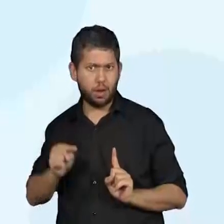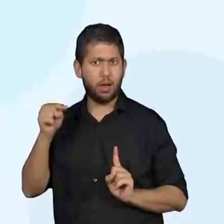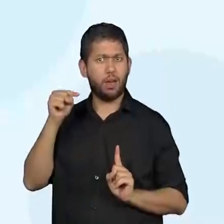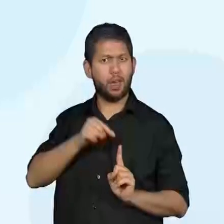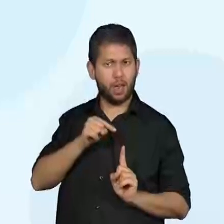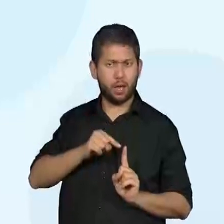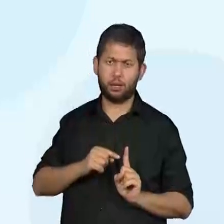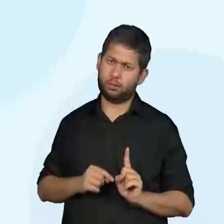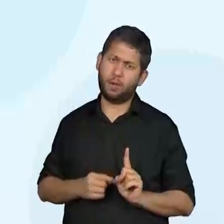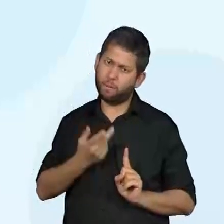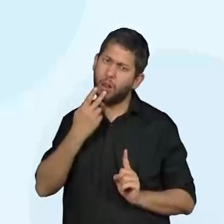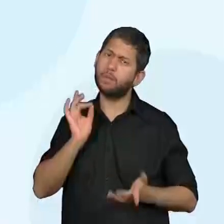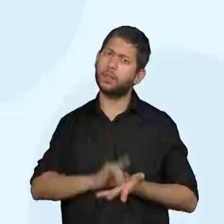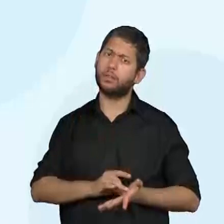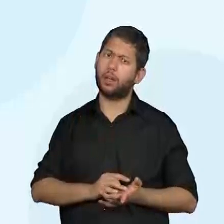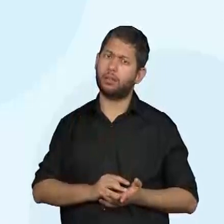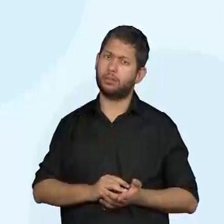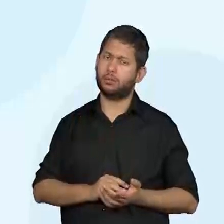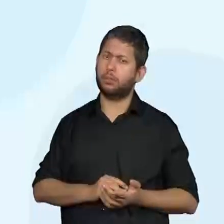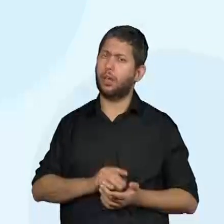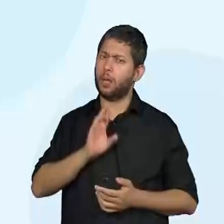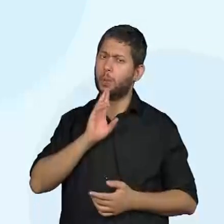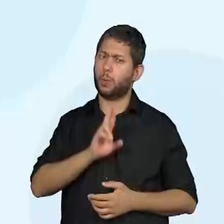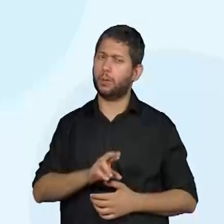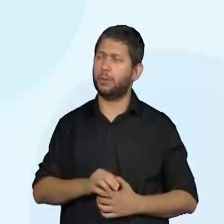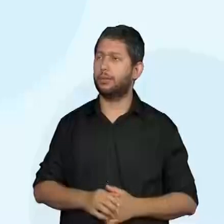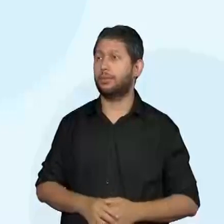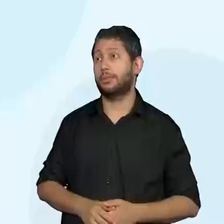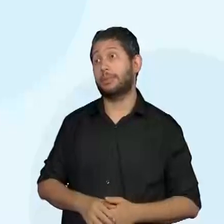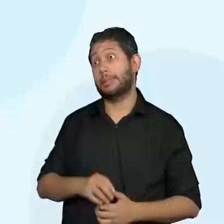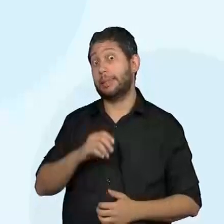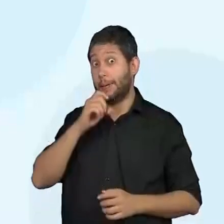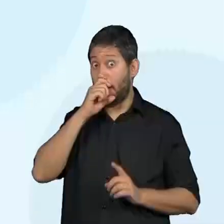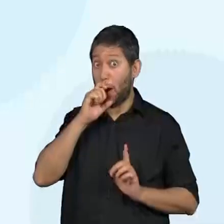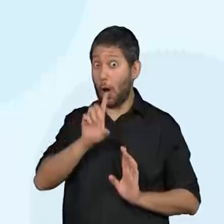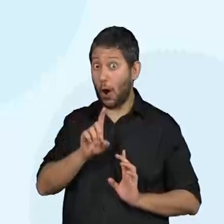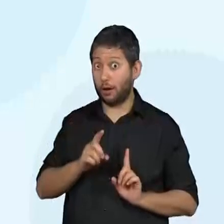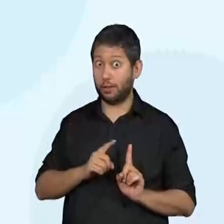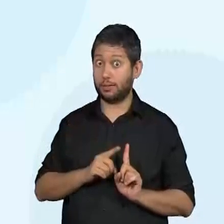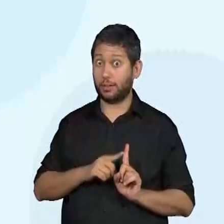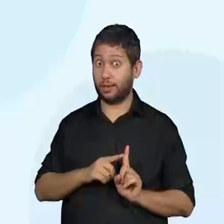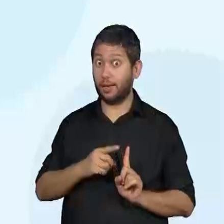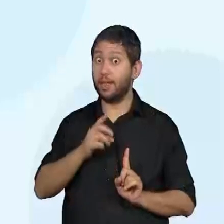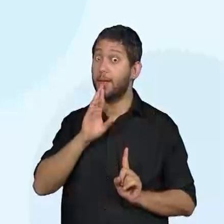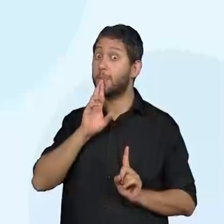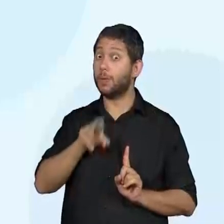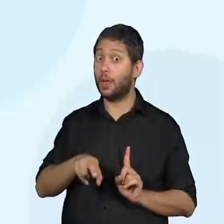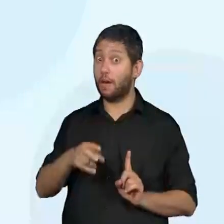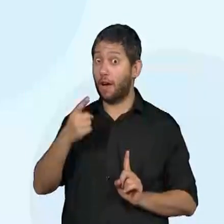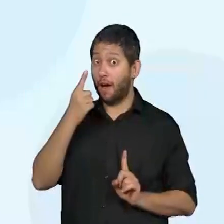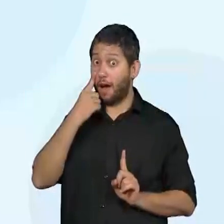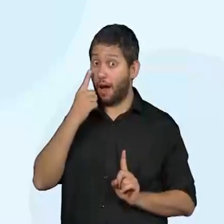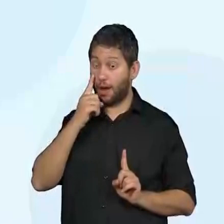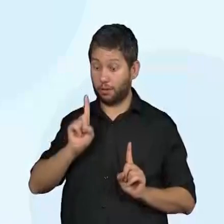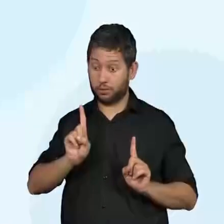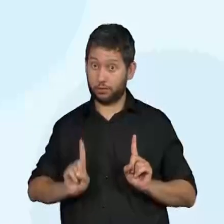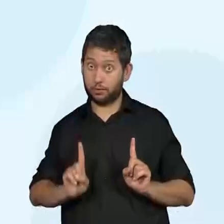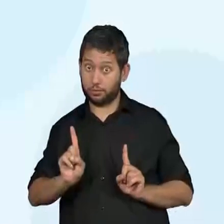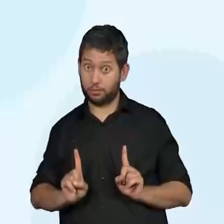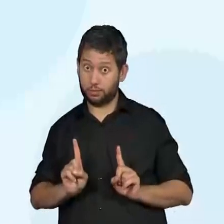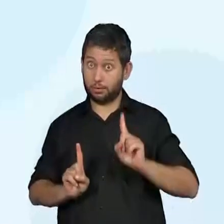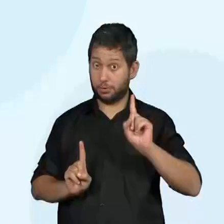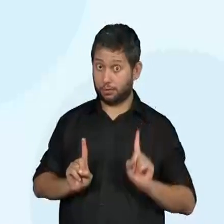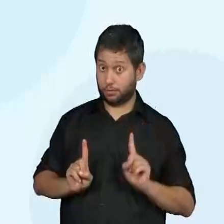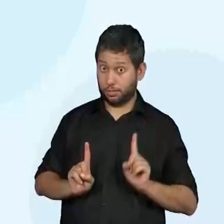de verdade, respondeu. Percebo novamente aqui os 2 pontos e outra